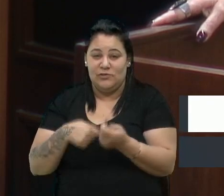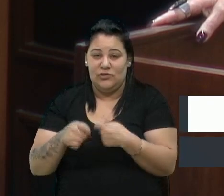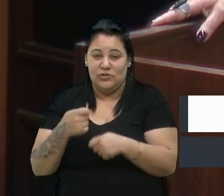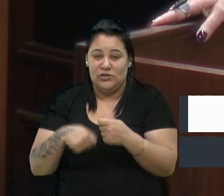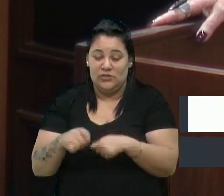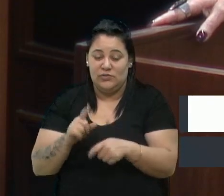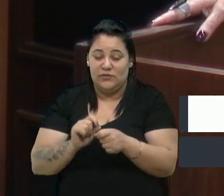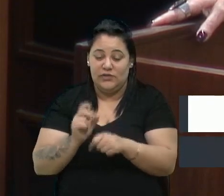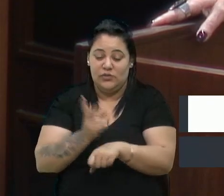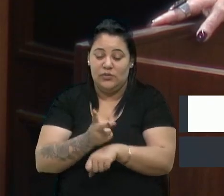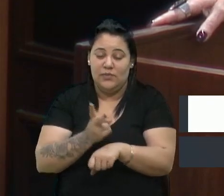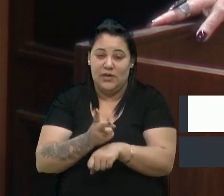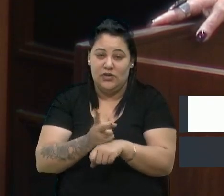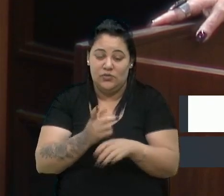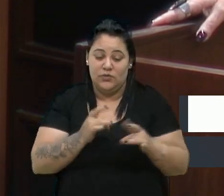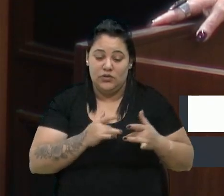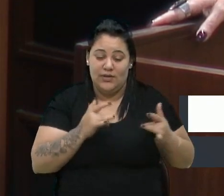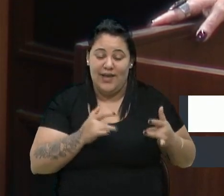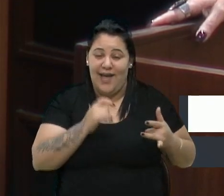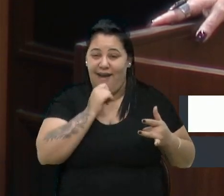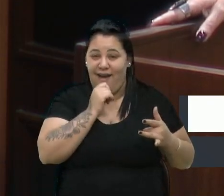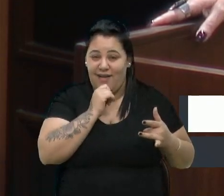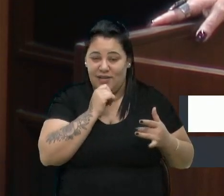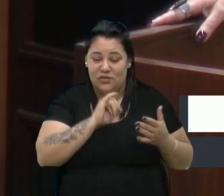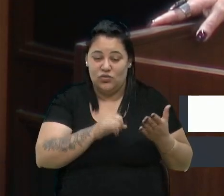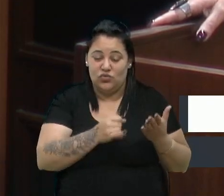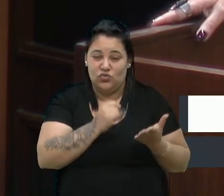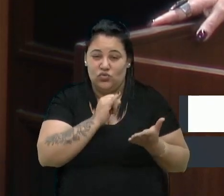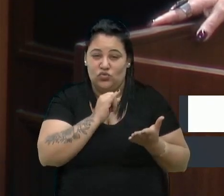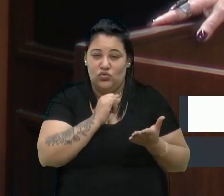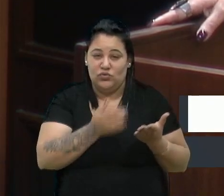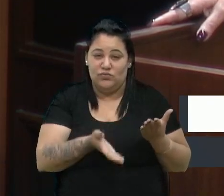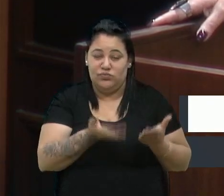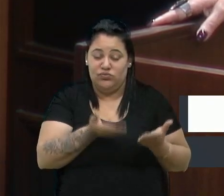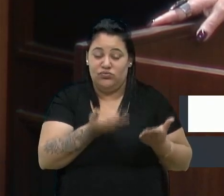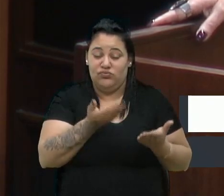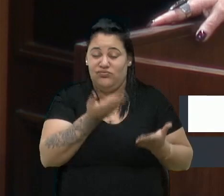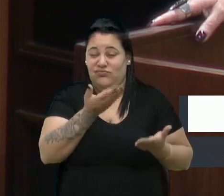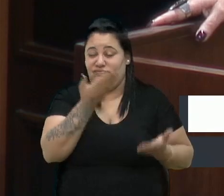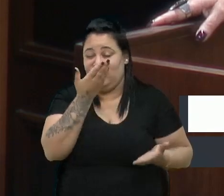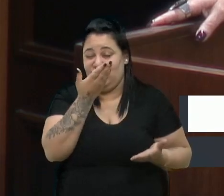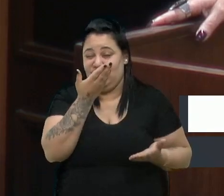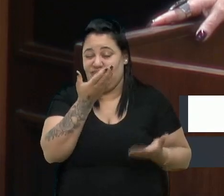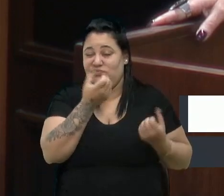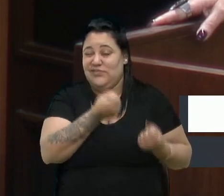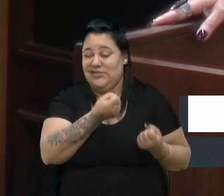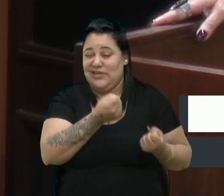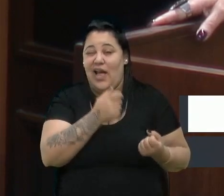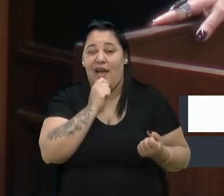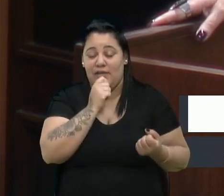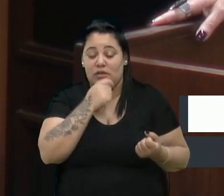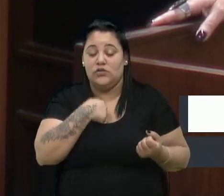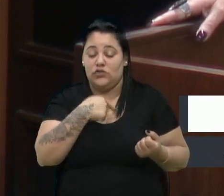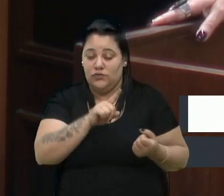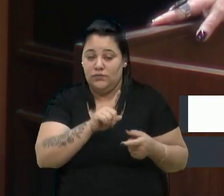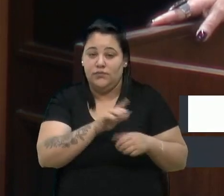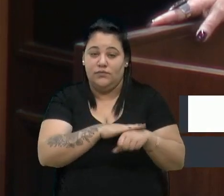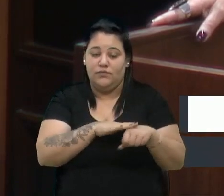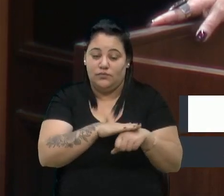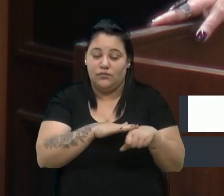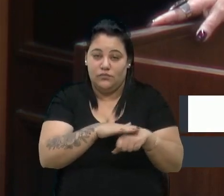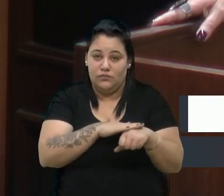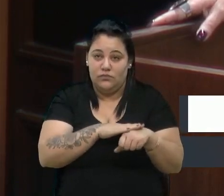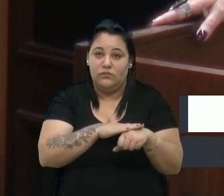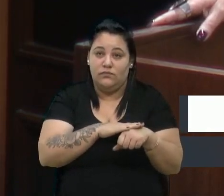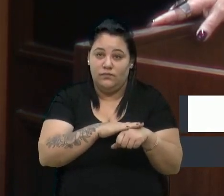economia solidária muito alta ainda, os juros são altos, são elevados, e nós iremos conversar, inclusive com o